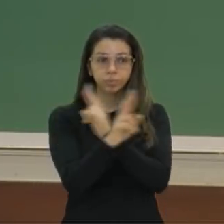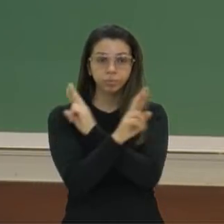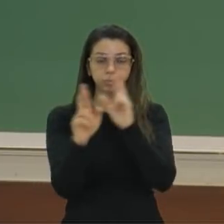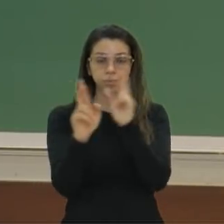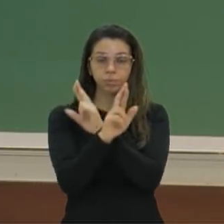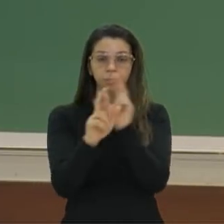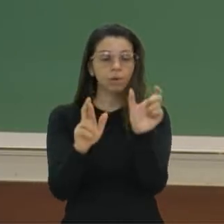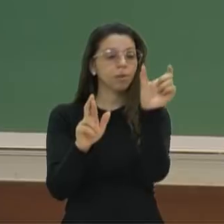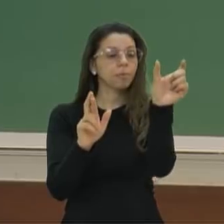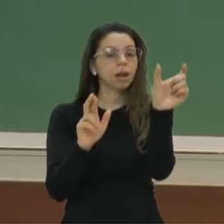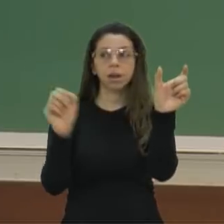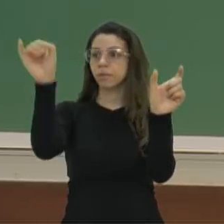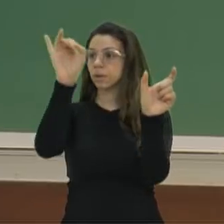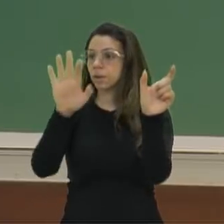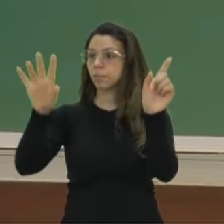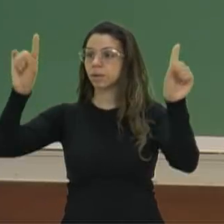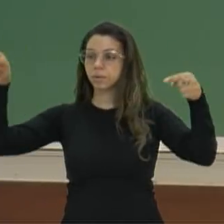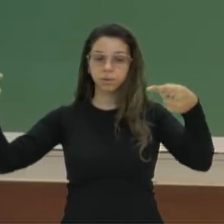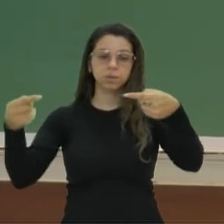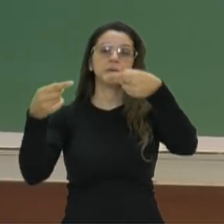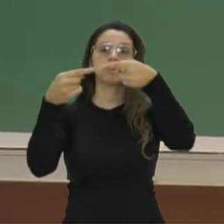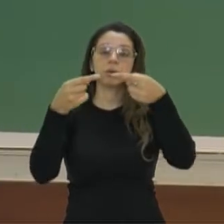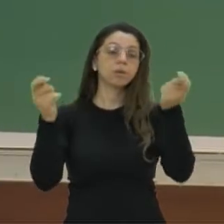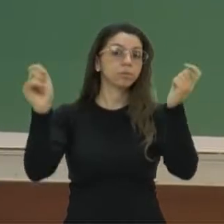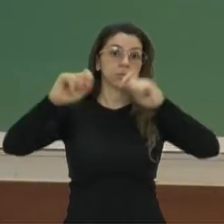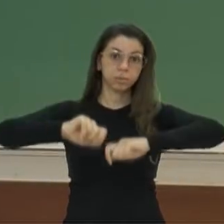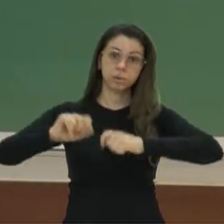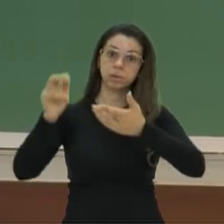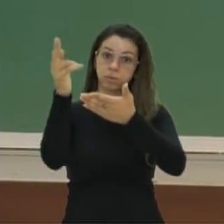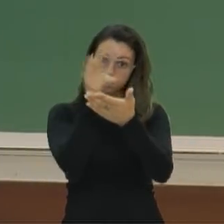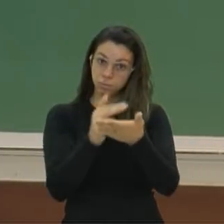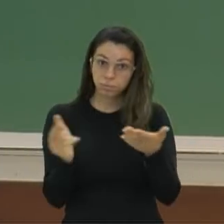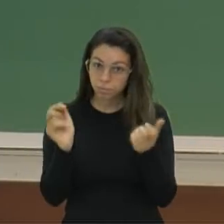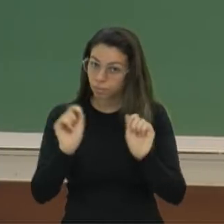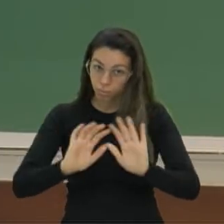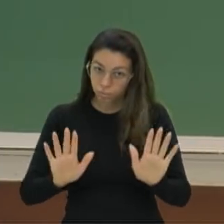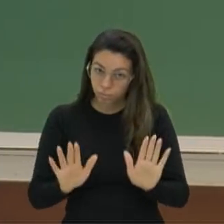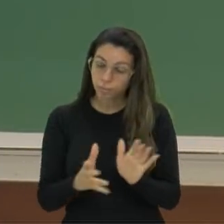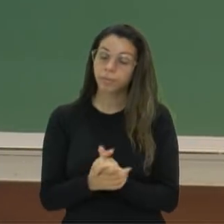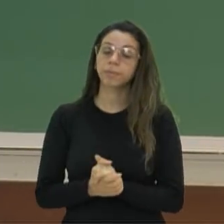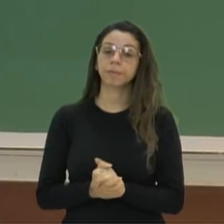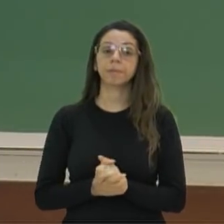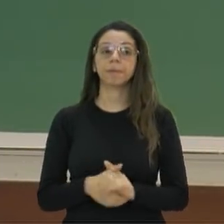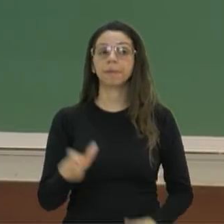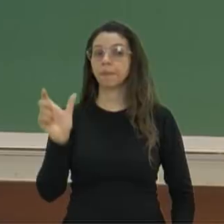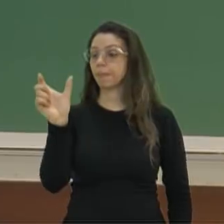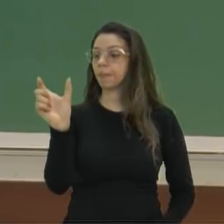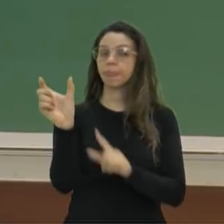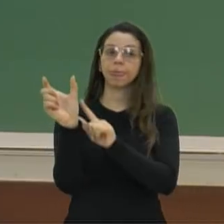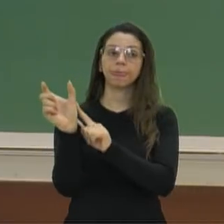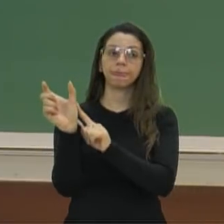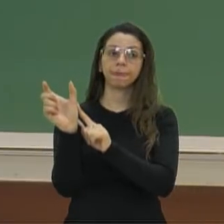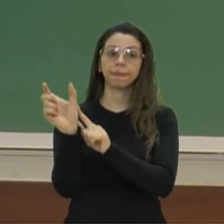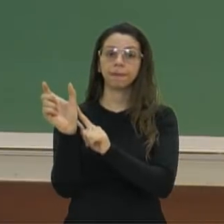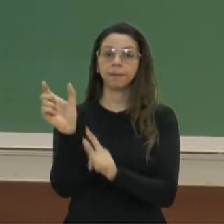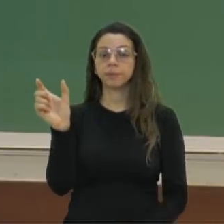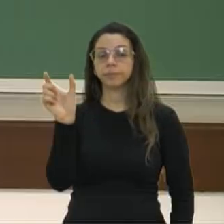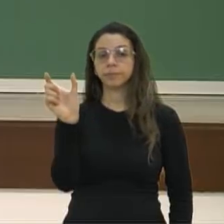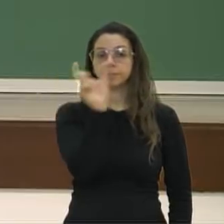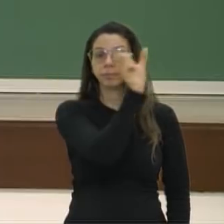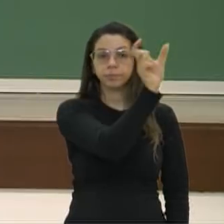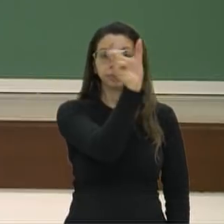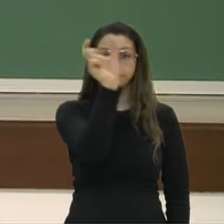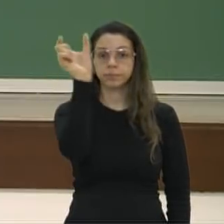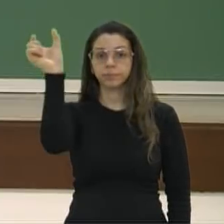com a palavra correspondente. Não precisa fazer o desenho. Quais palavras vocês vão usar? Olho míope,